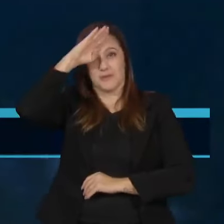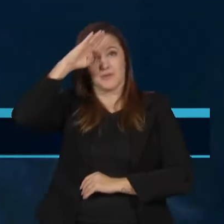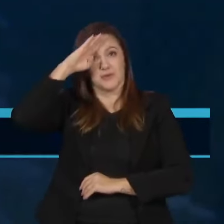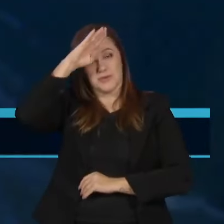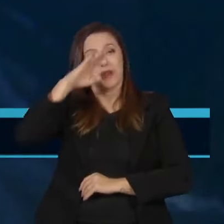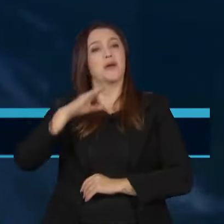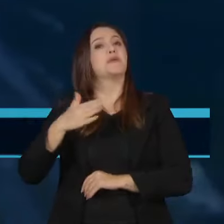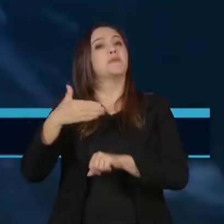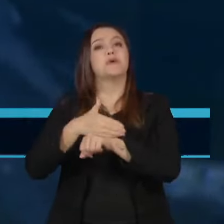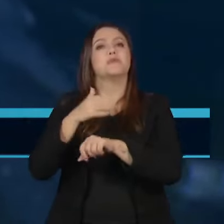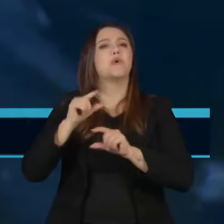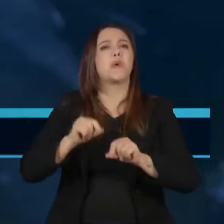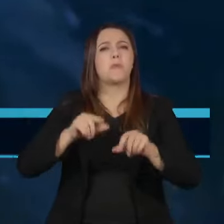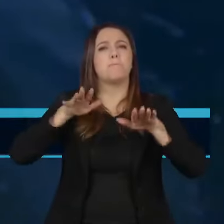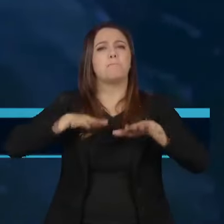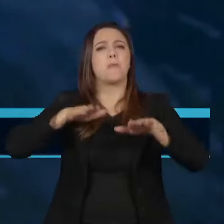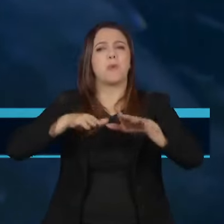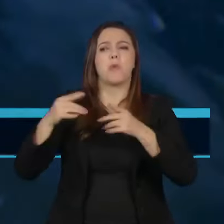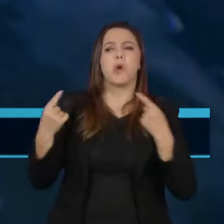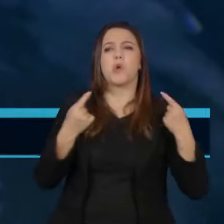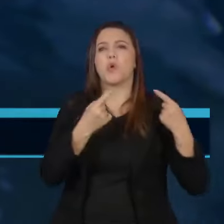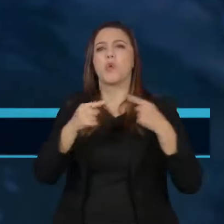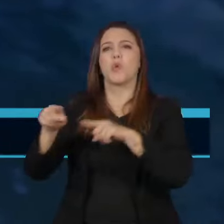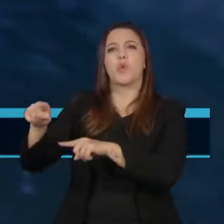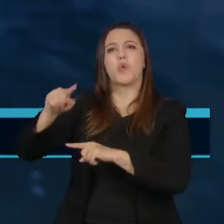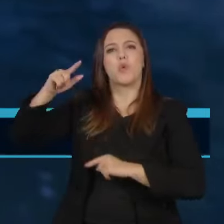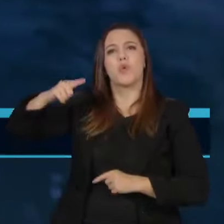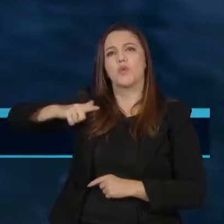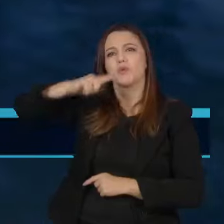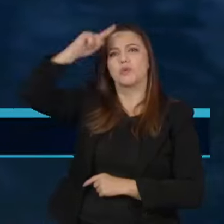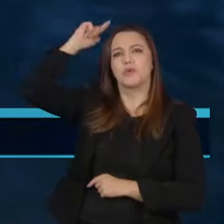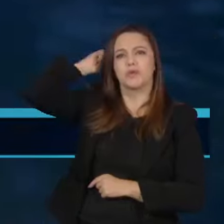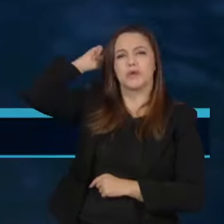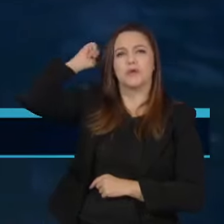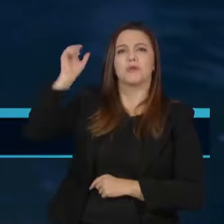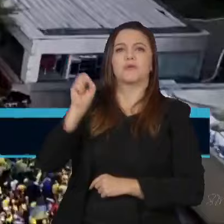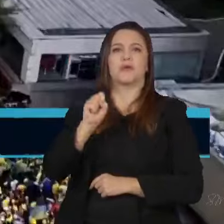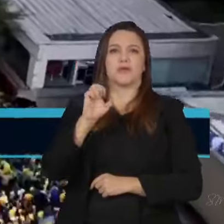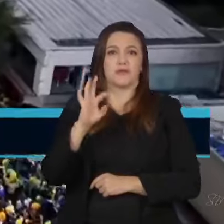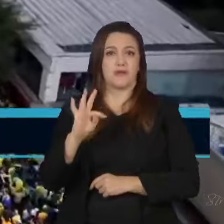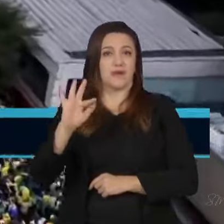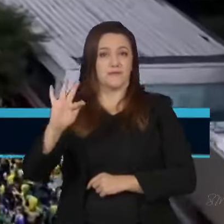de um ato de protesto contra o ministro Alexandre de Moraes no Supremo Tribunal Federal.